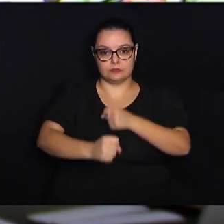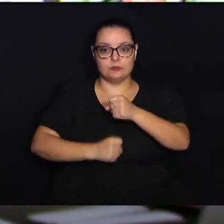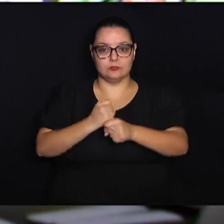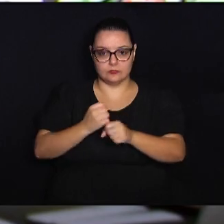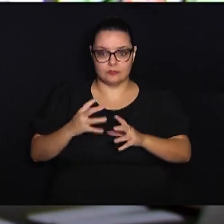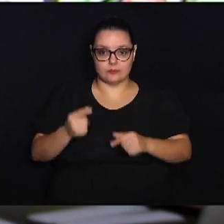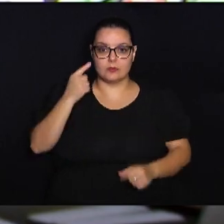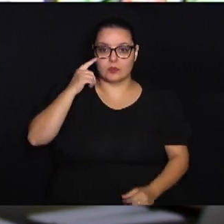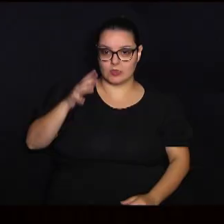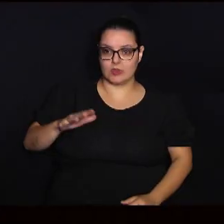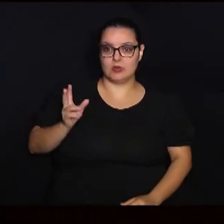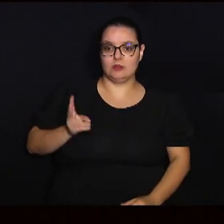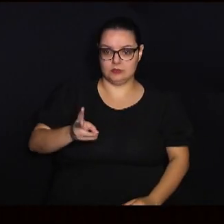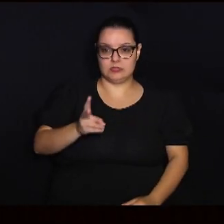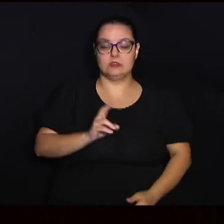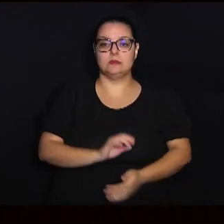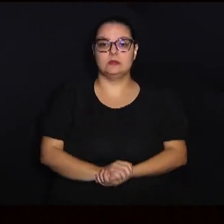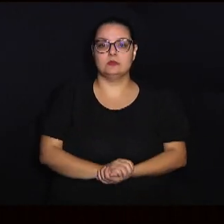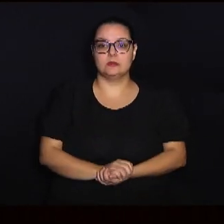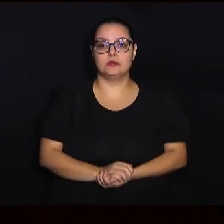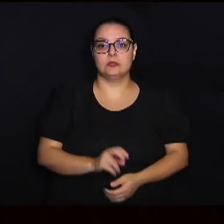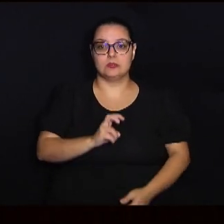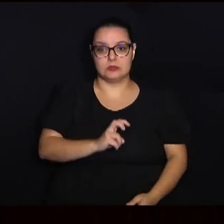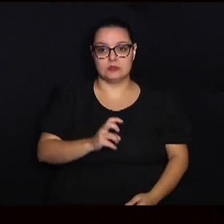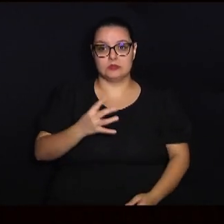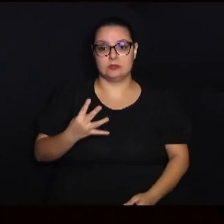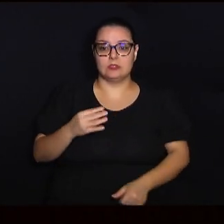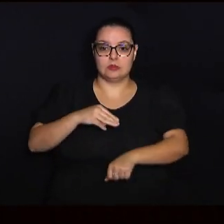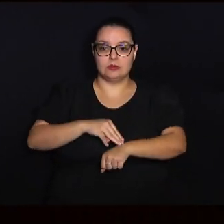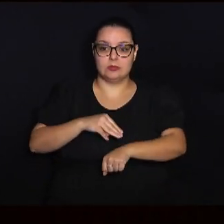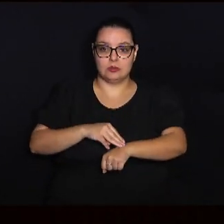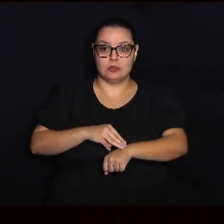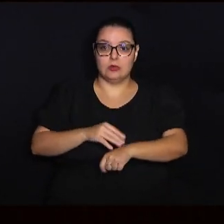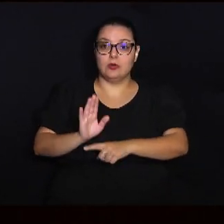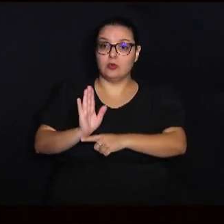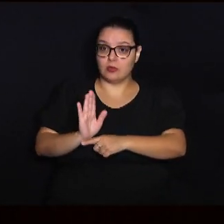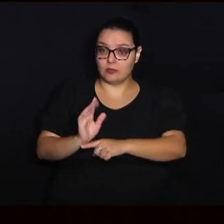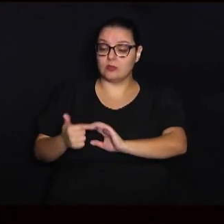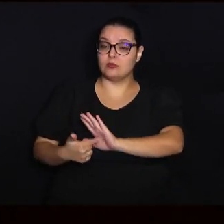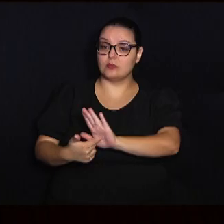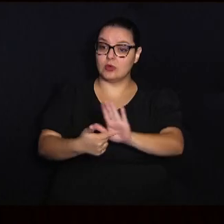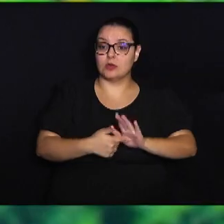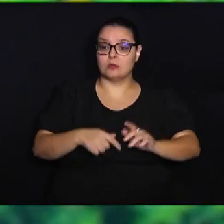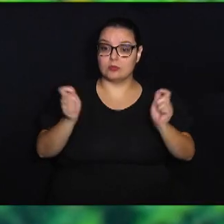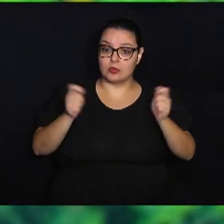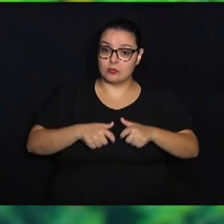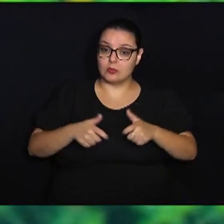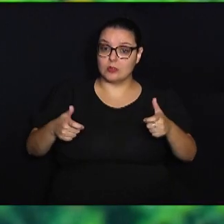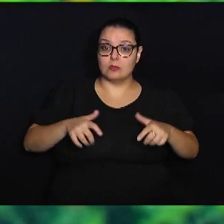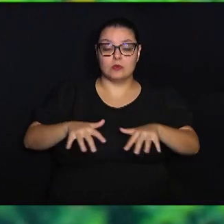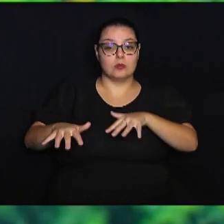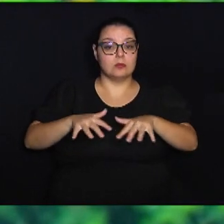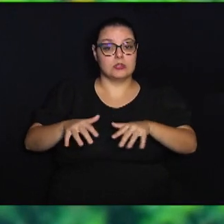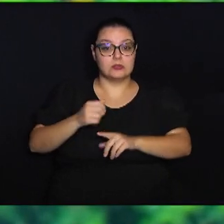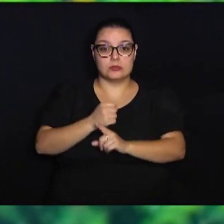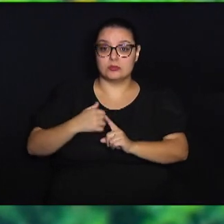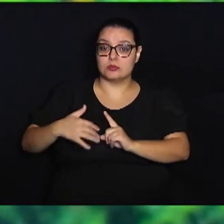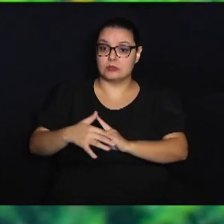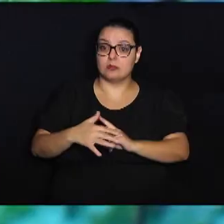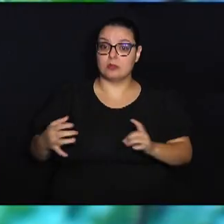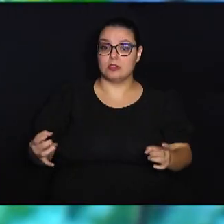psicomotor e as habilidades poéticas, artísticas e de convívio. E difundir entre a sociedade os